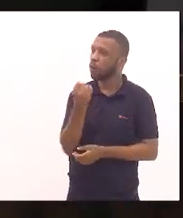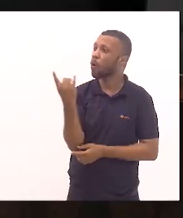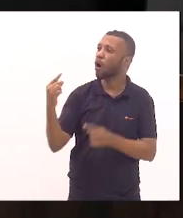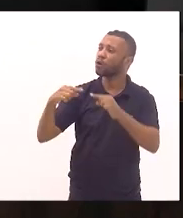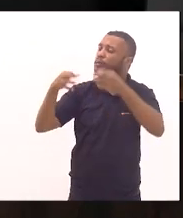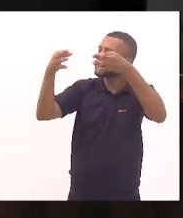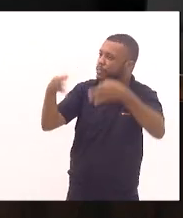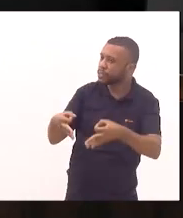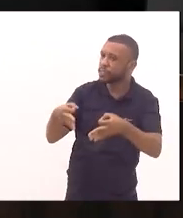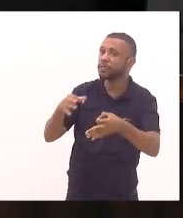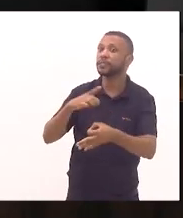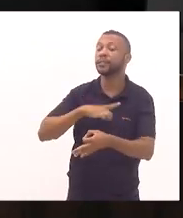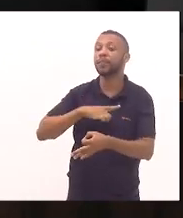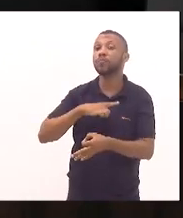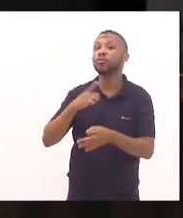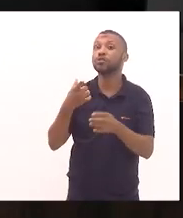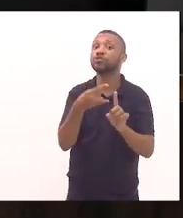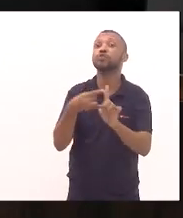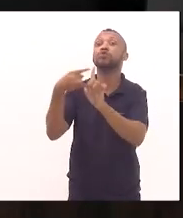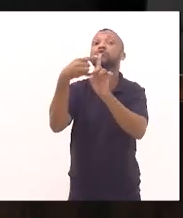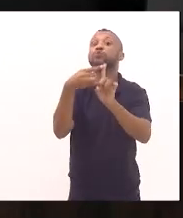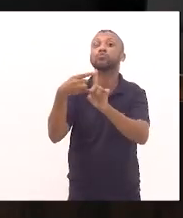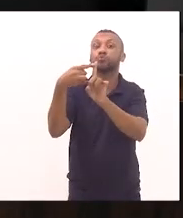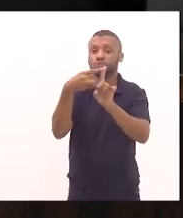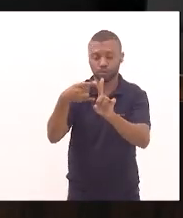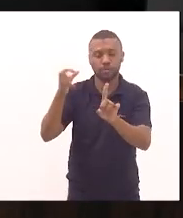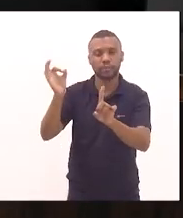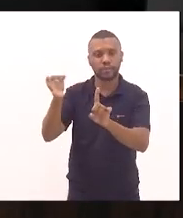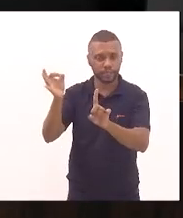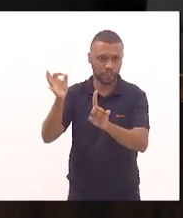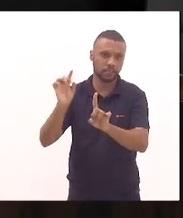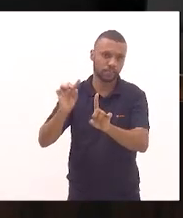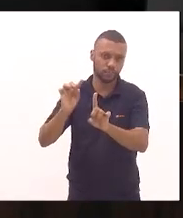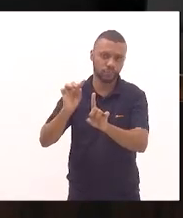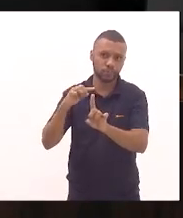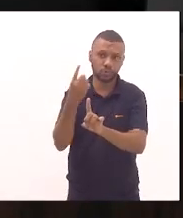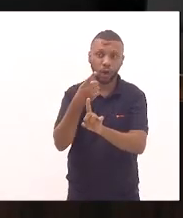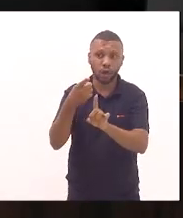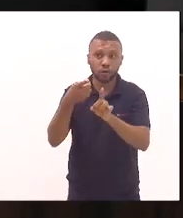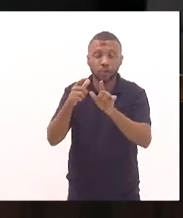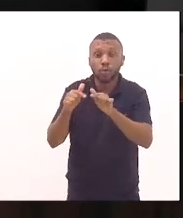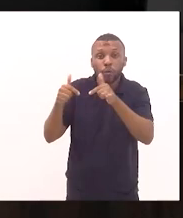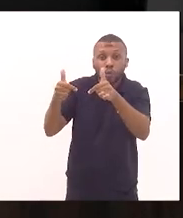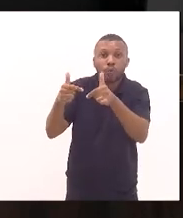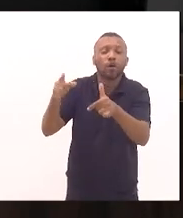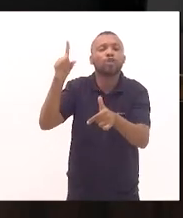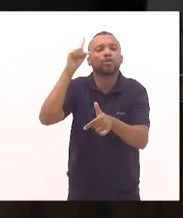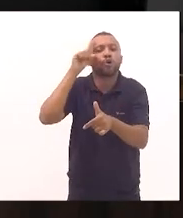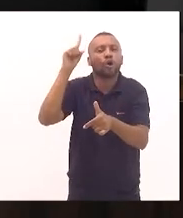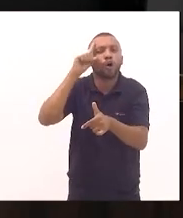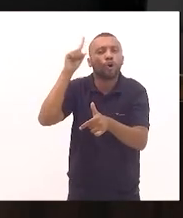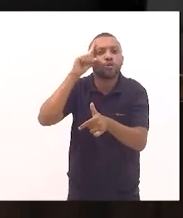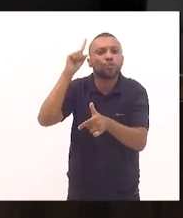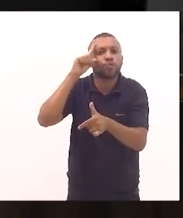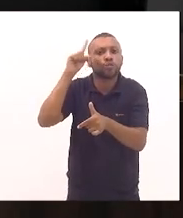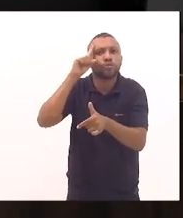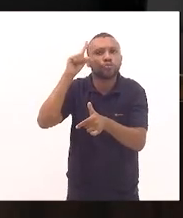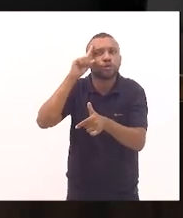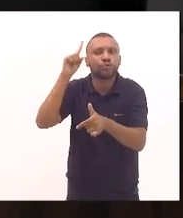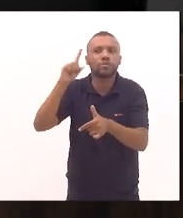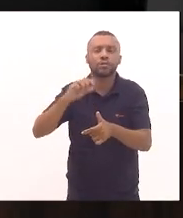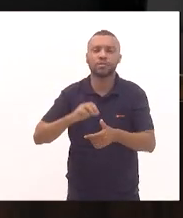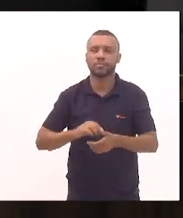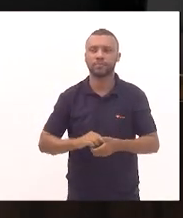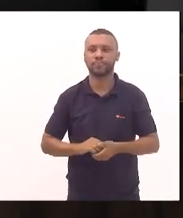estamos de Zoom. Temos coro, sim. E é assim que a gente faz aqui, procede todos os dias. Todos os